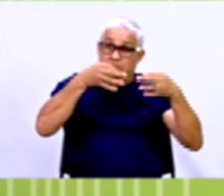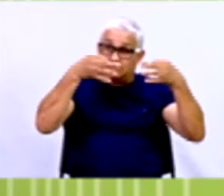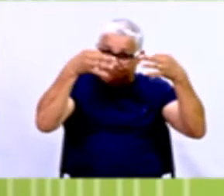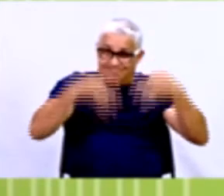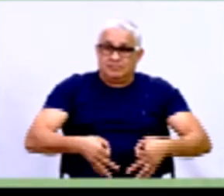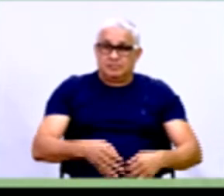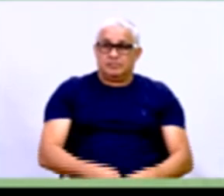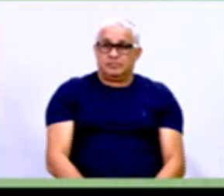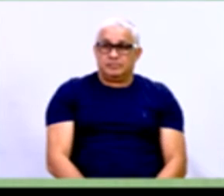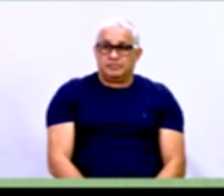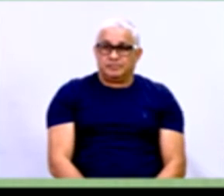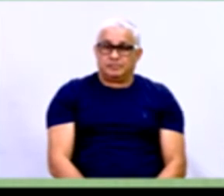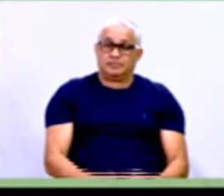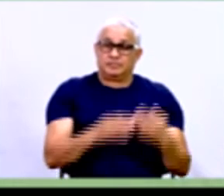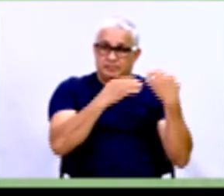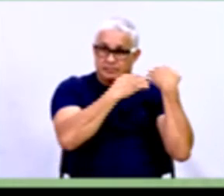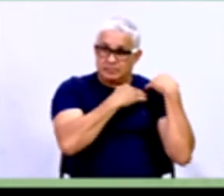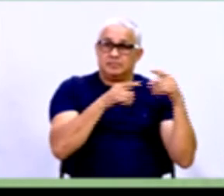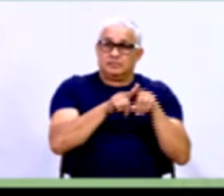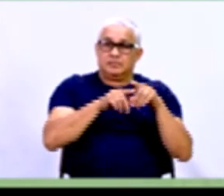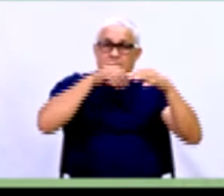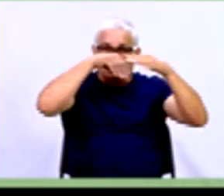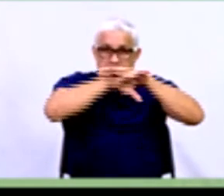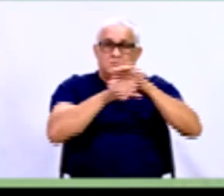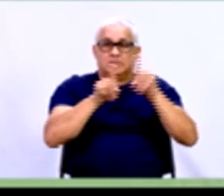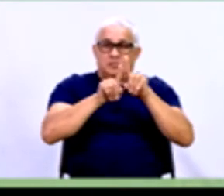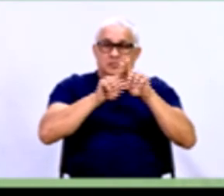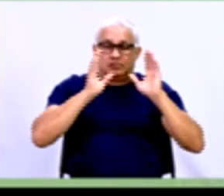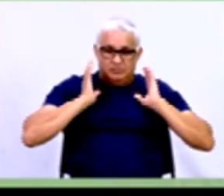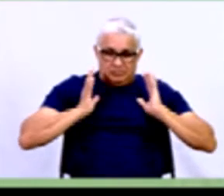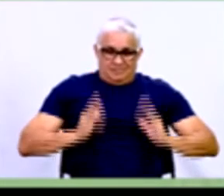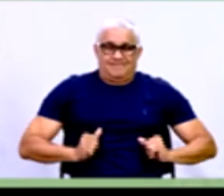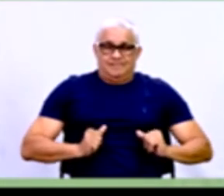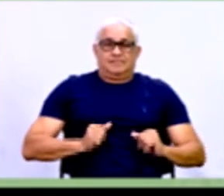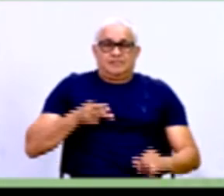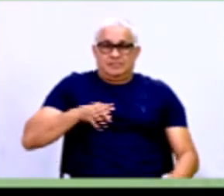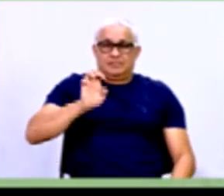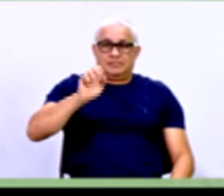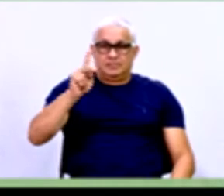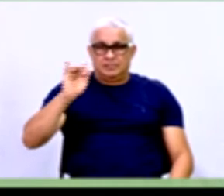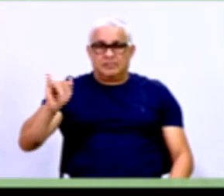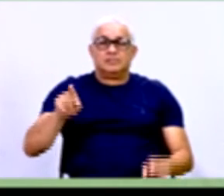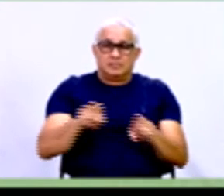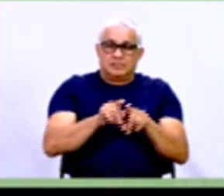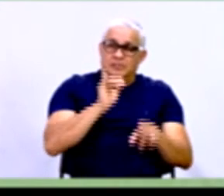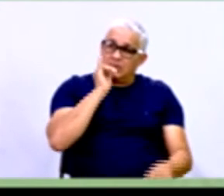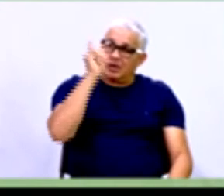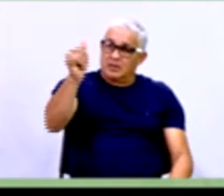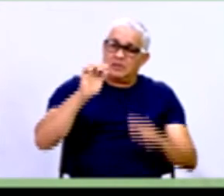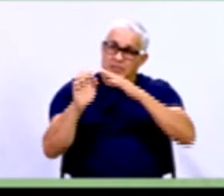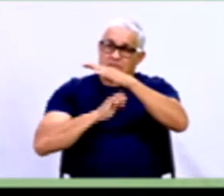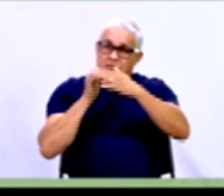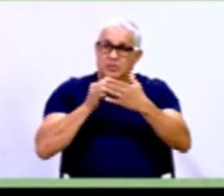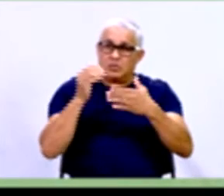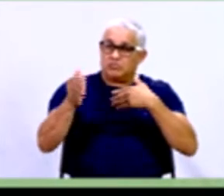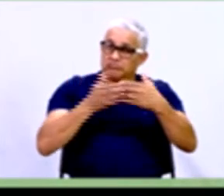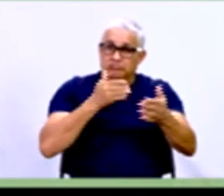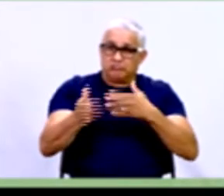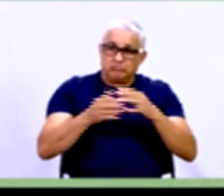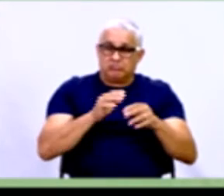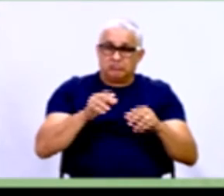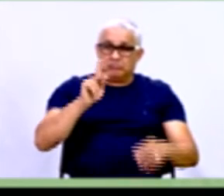destina. Responsabilizar-se por guardar e conservar o seu EPI. Comunicar ao empregador qualquer alteração que torne o